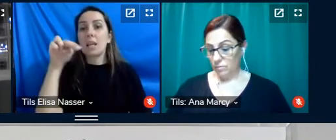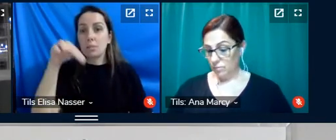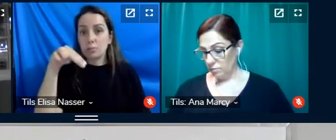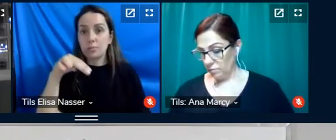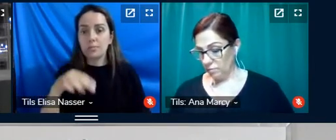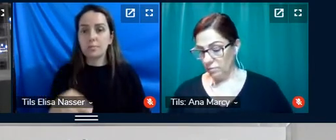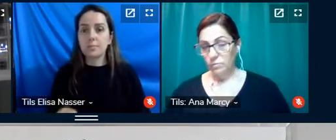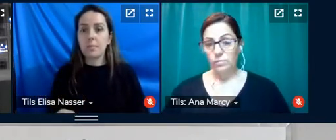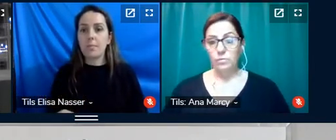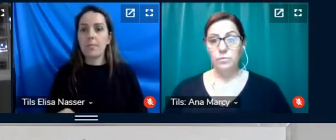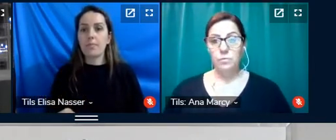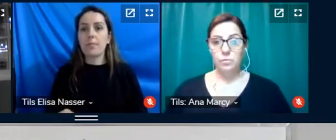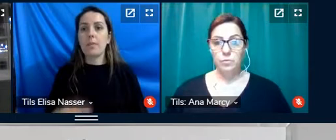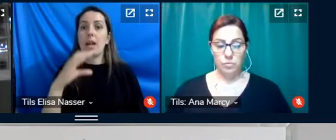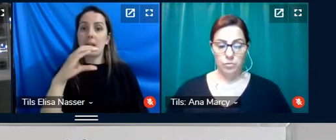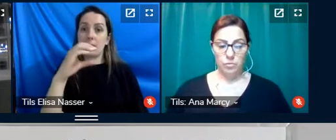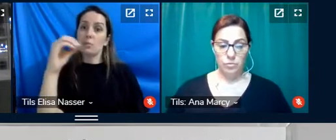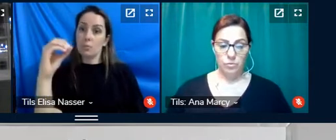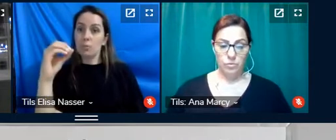porque seno é o cateto oposto.